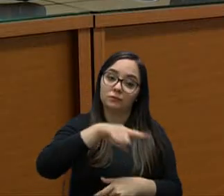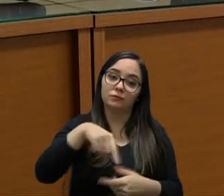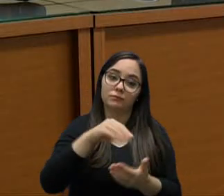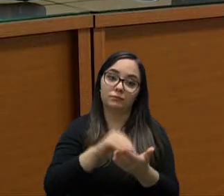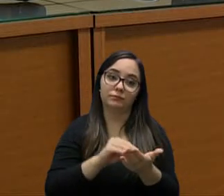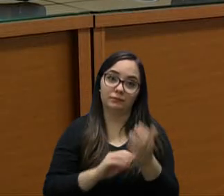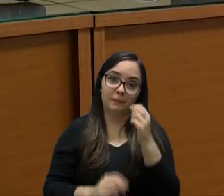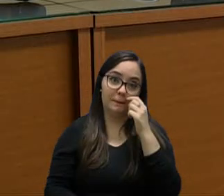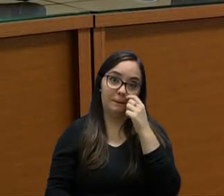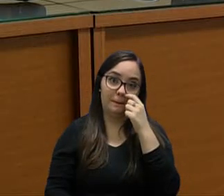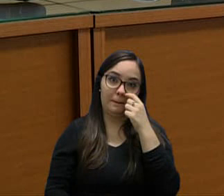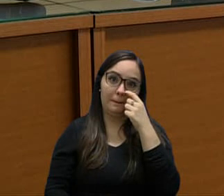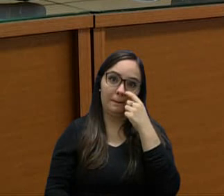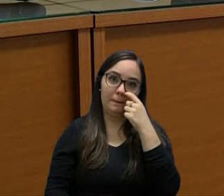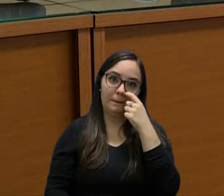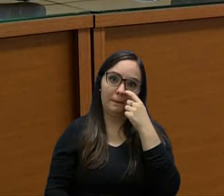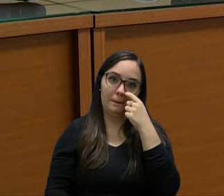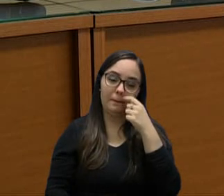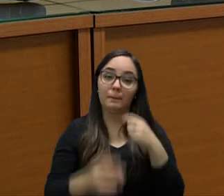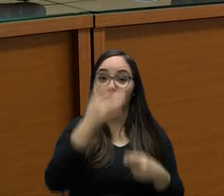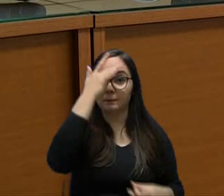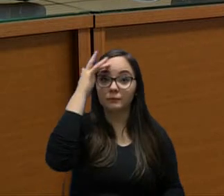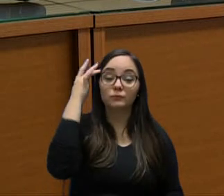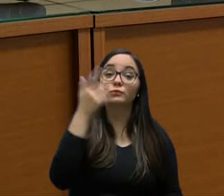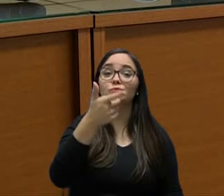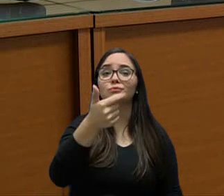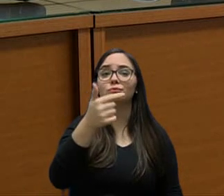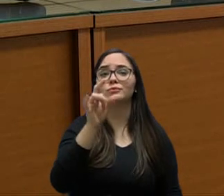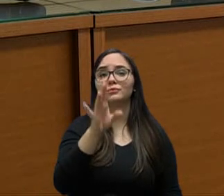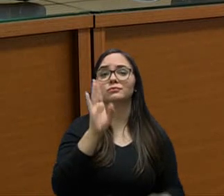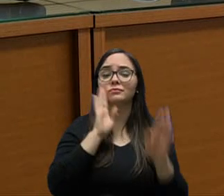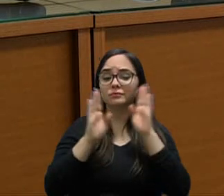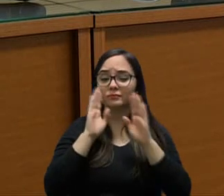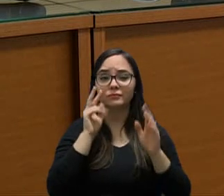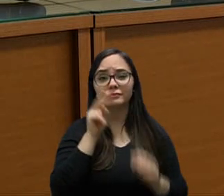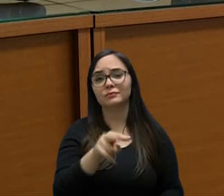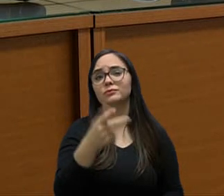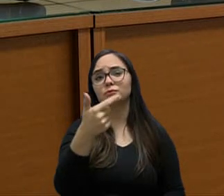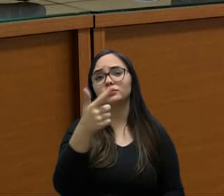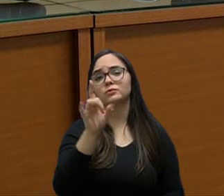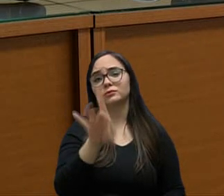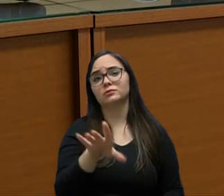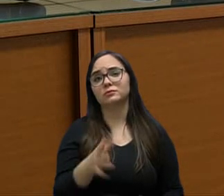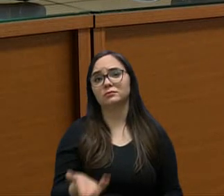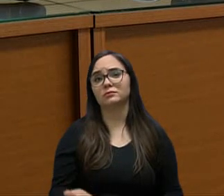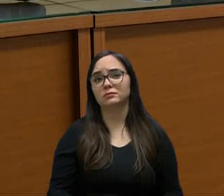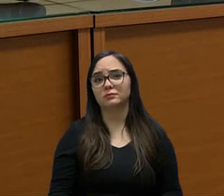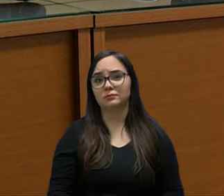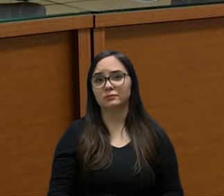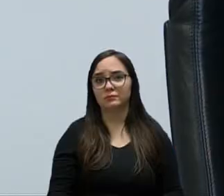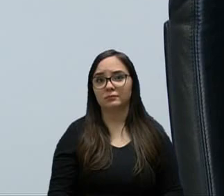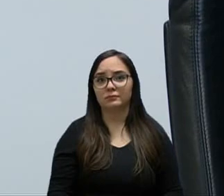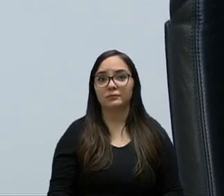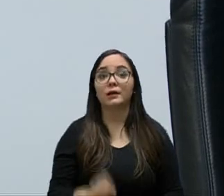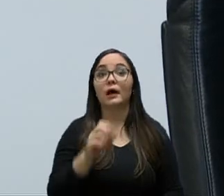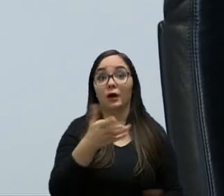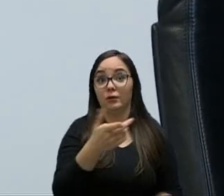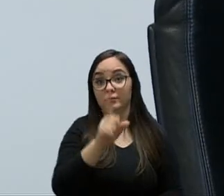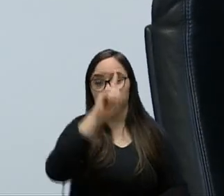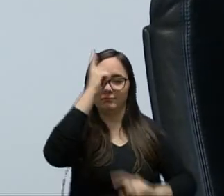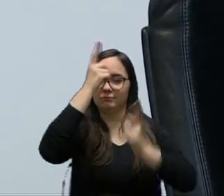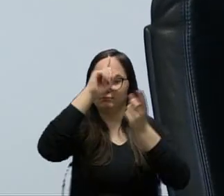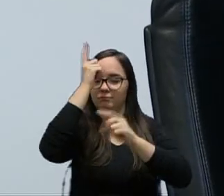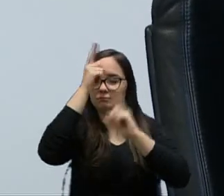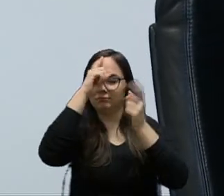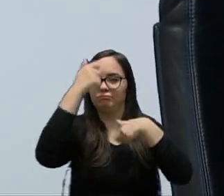informada que tem 12 pessoas assistindo pelo facebook não mas mais uma live sensacionalista e cheire e propostas utópicas então o